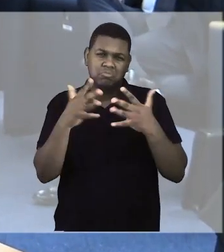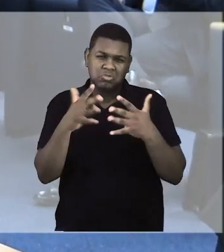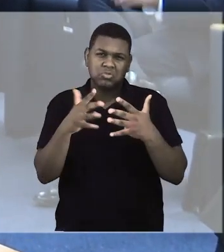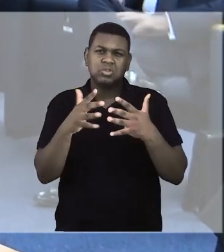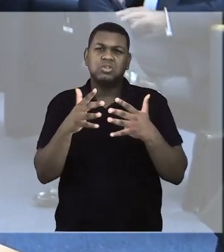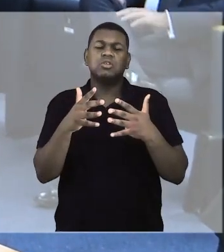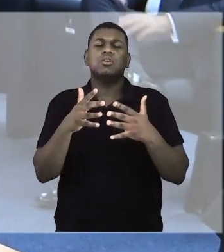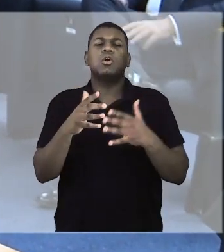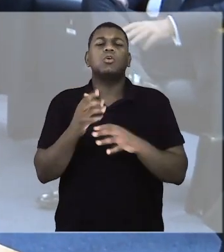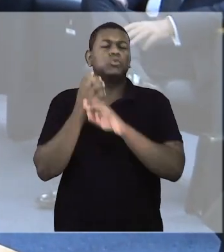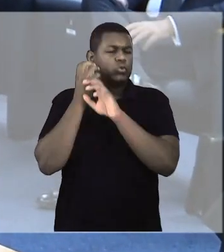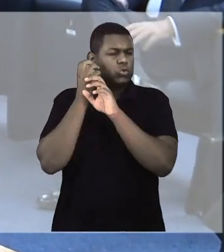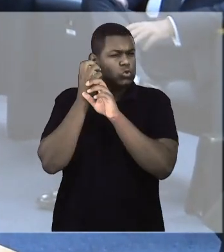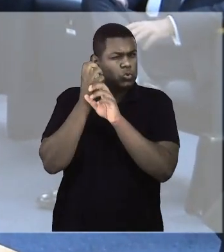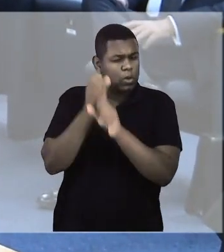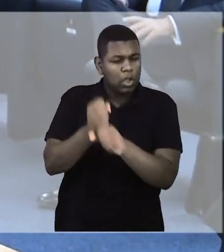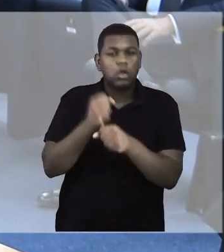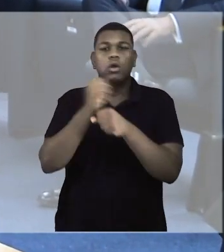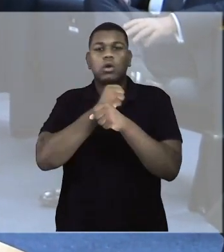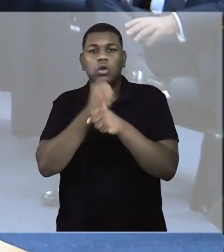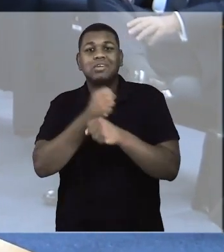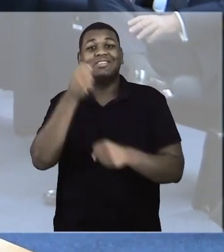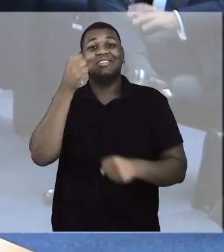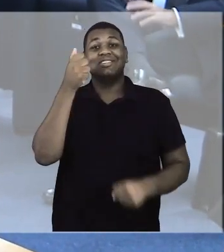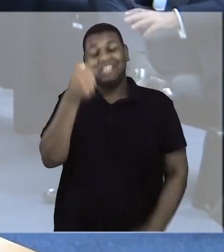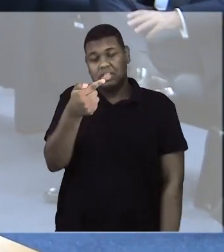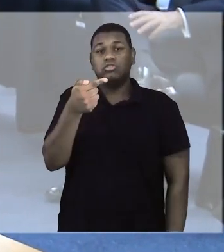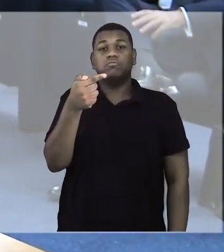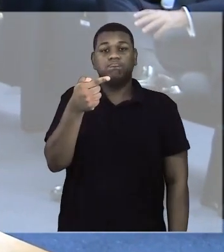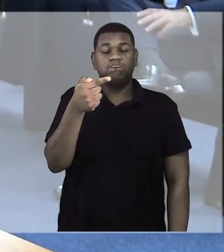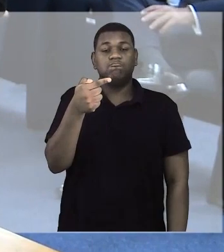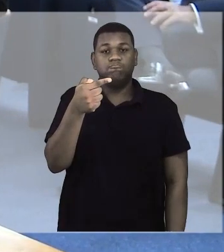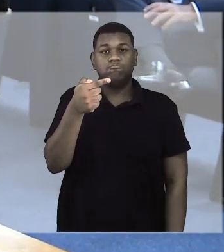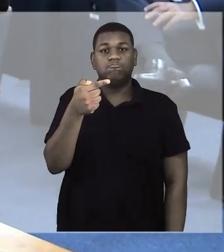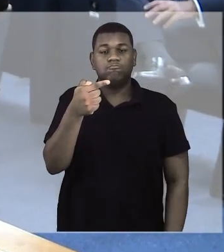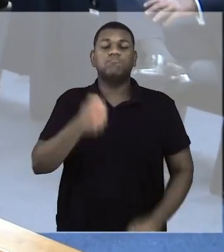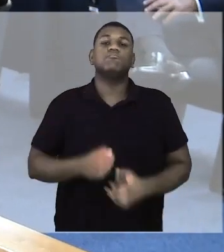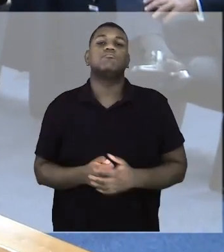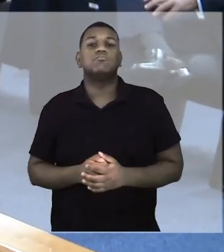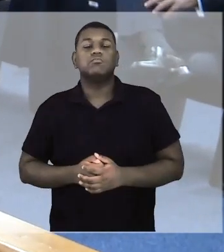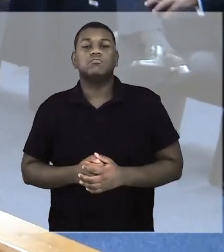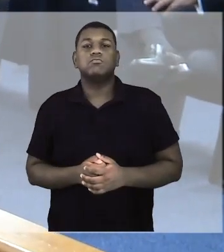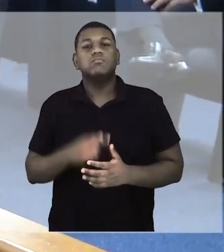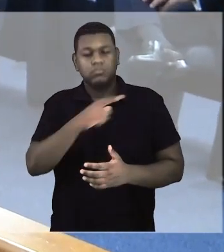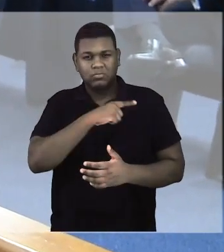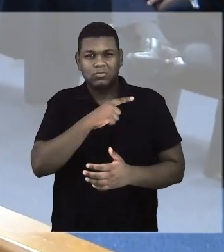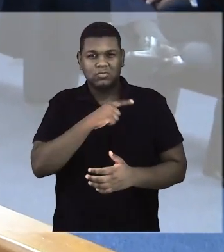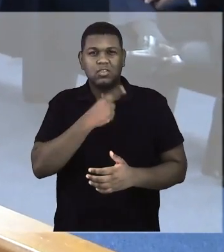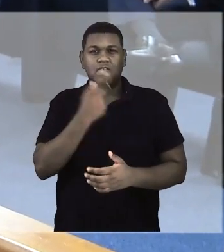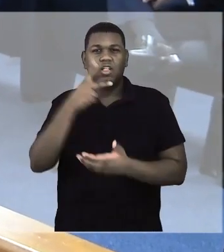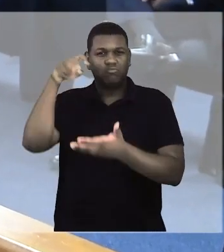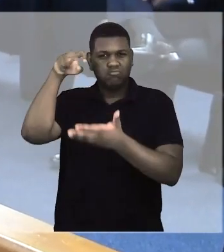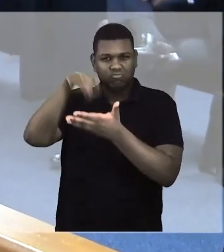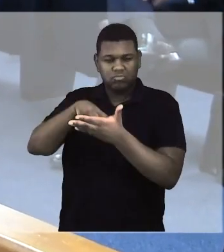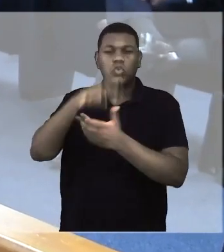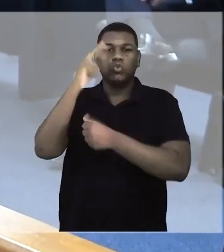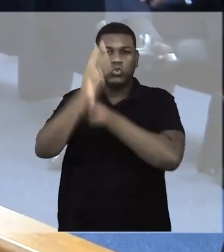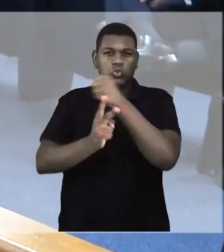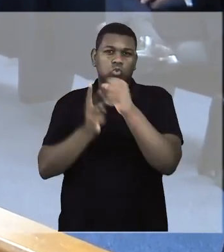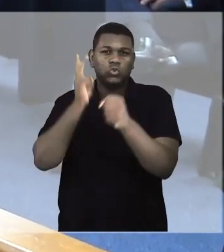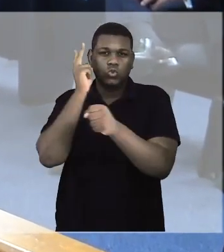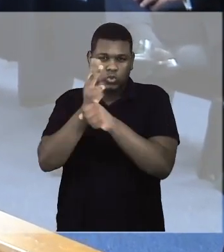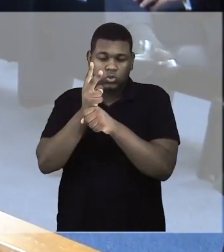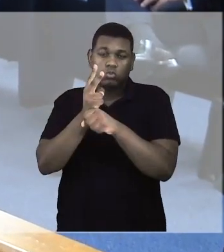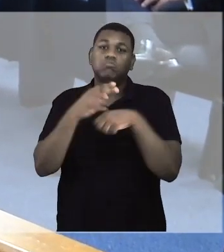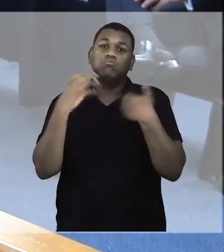da denúncia. Nós temos 11, 12, 13, 14, 15, 16, 17, 7 anos. Nós